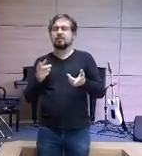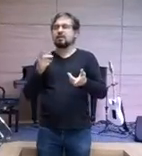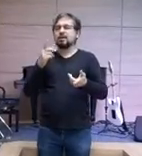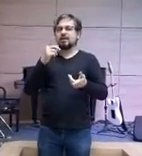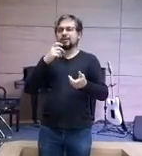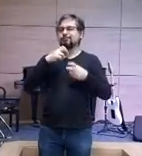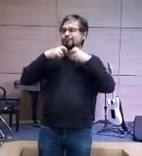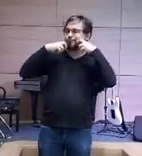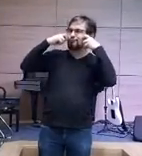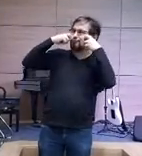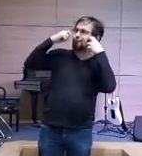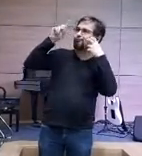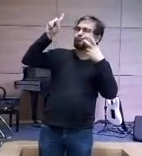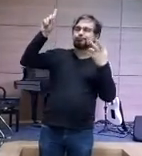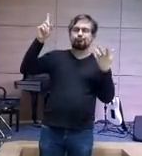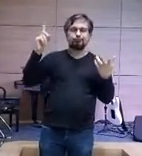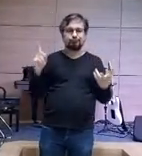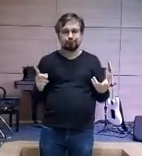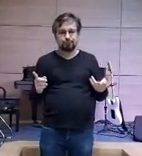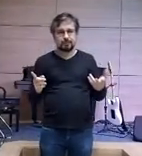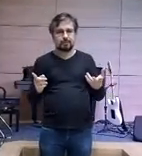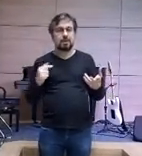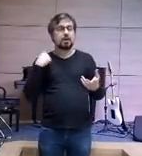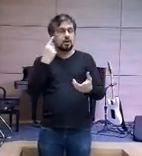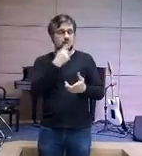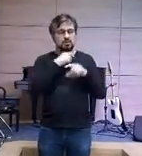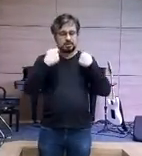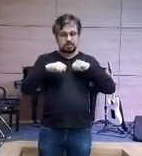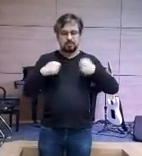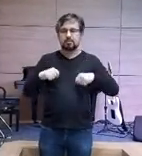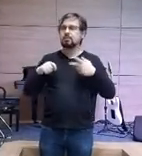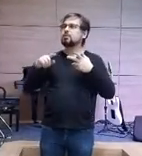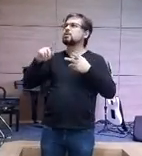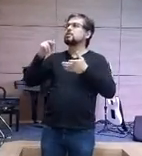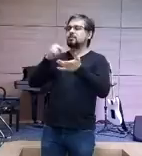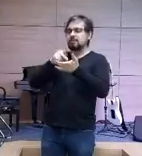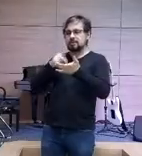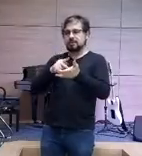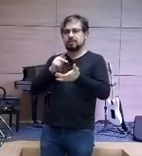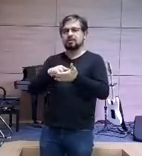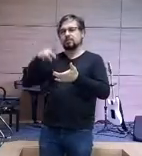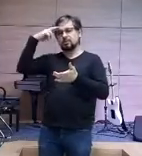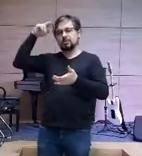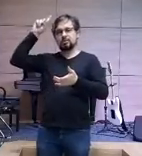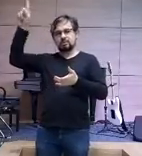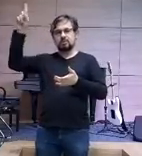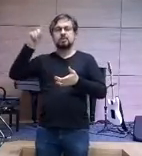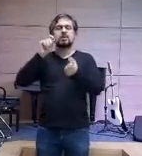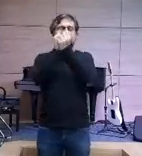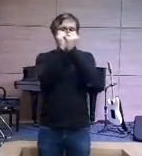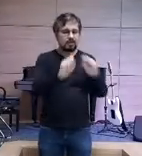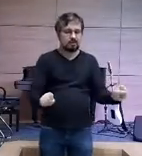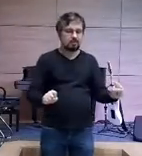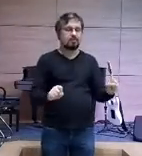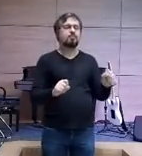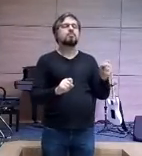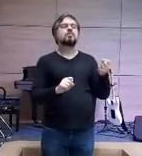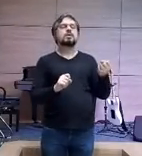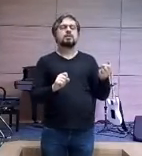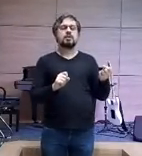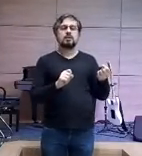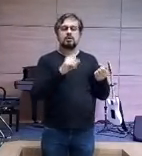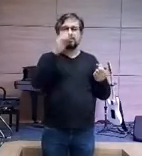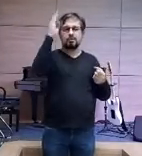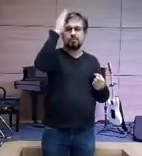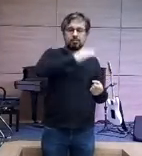é mas Precisamos verdadeiramente o Senhor Jesus na nossa vida aquele que quebra o domínio da escravidão e do